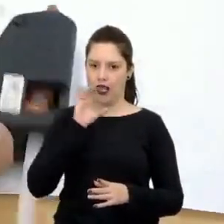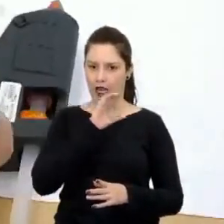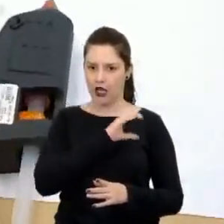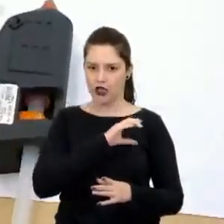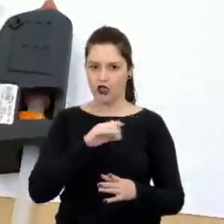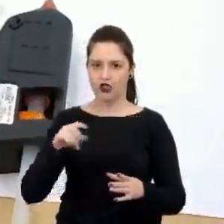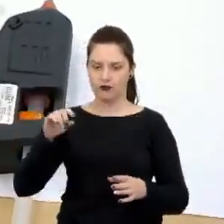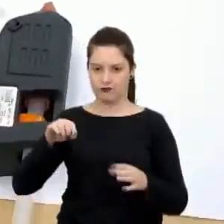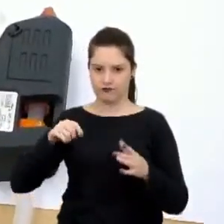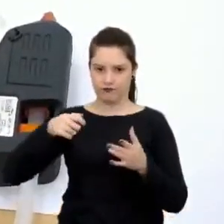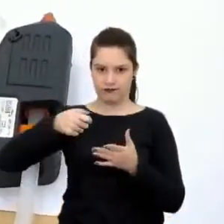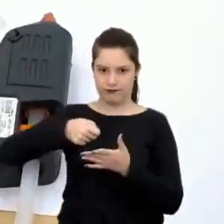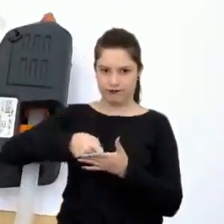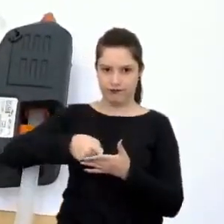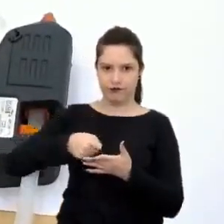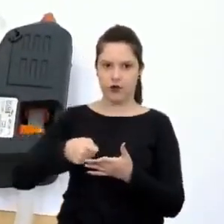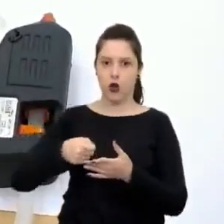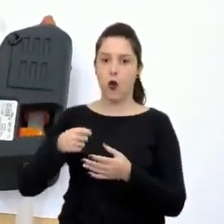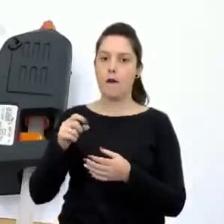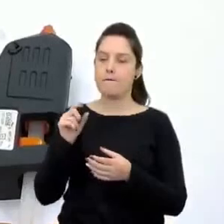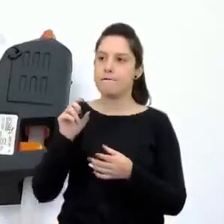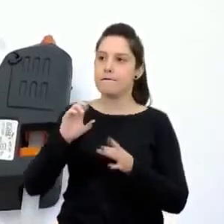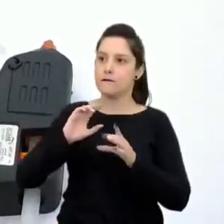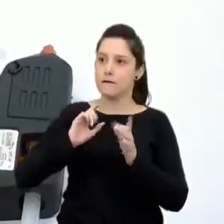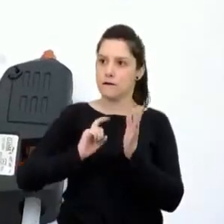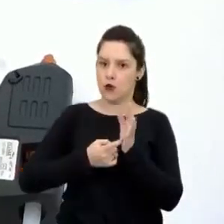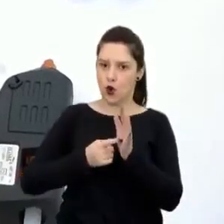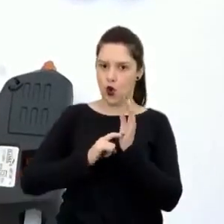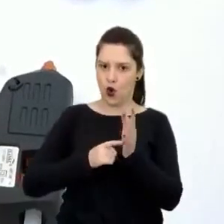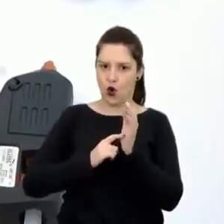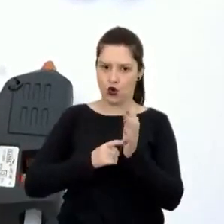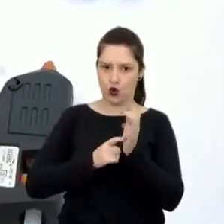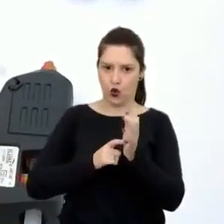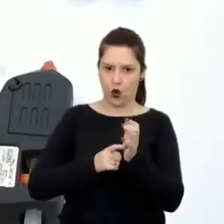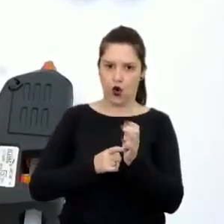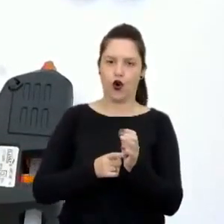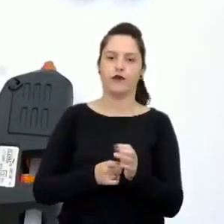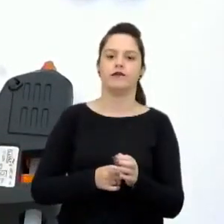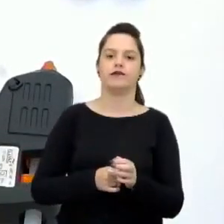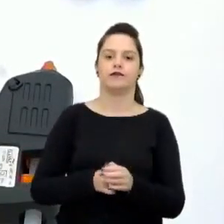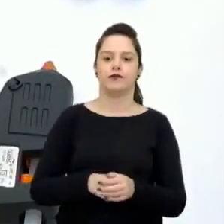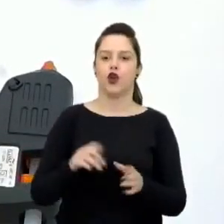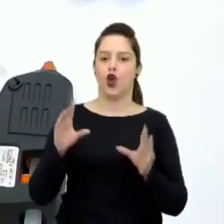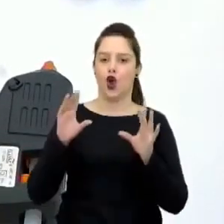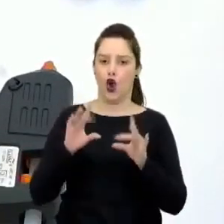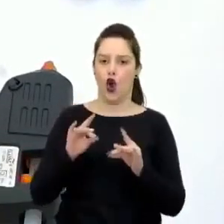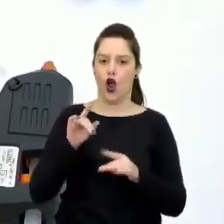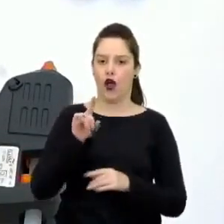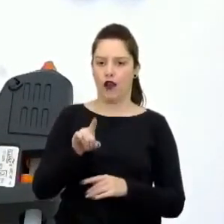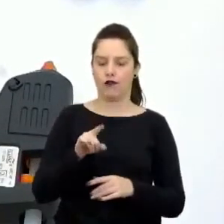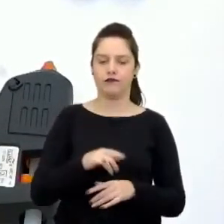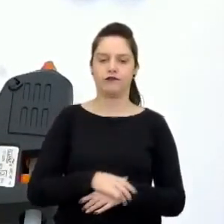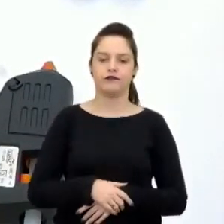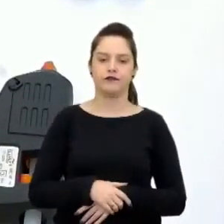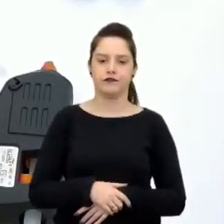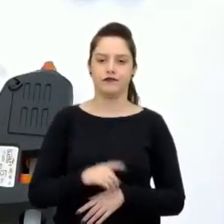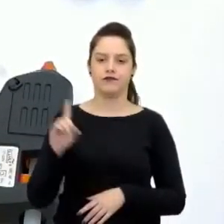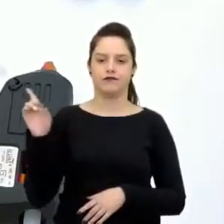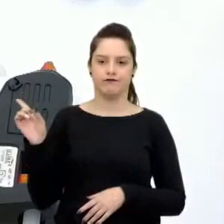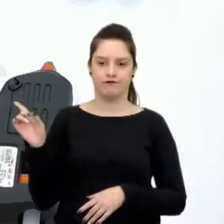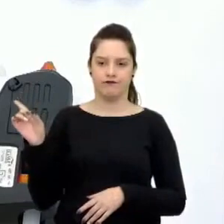Então, esse daqui é o motor mesmo. E a gente cola com, né, essa partezinha para